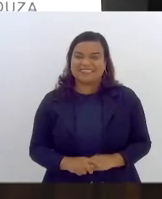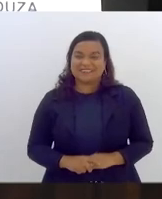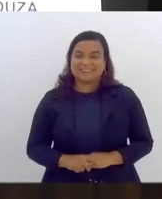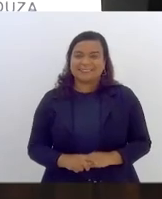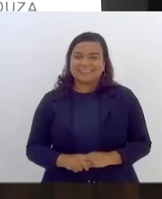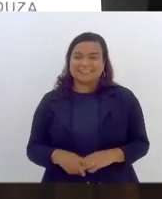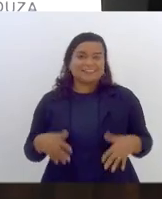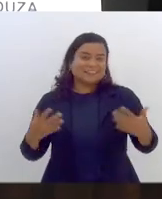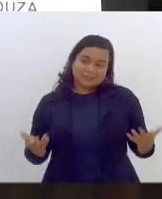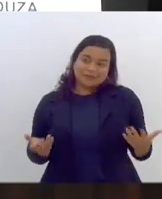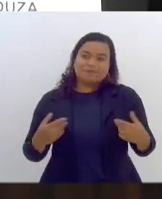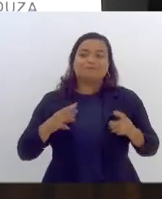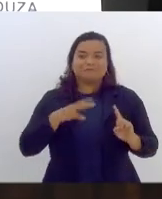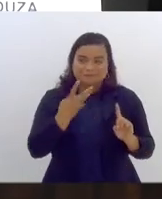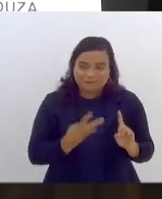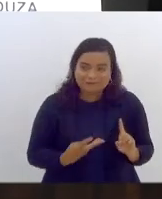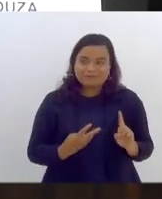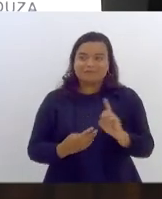enfim,